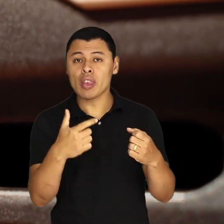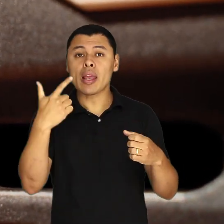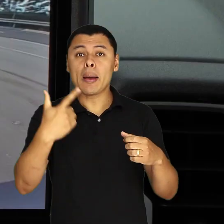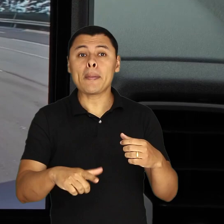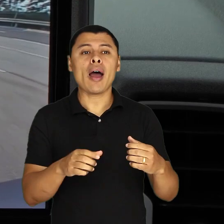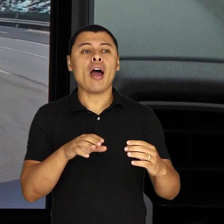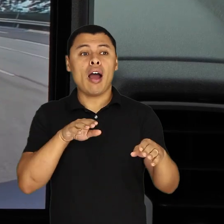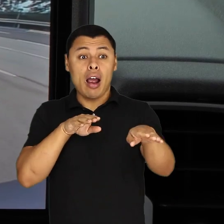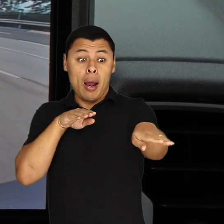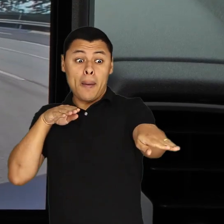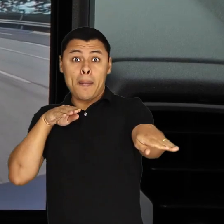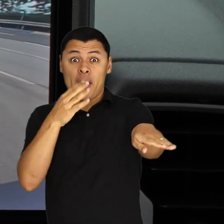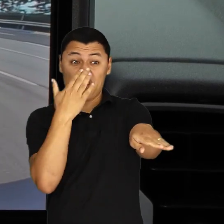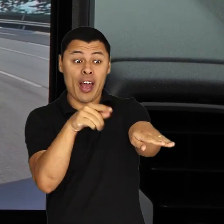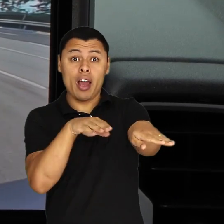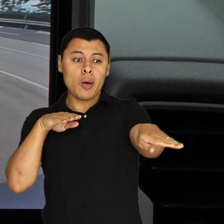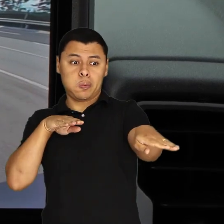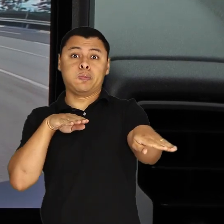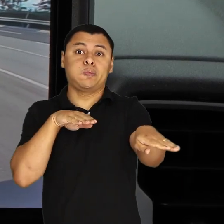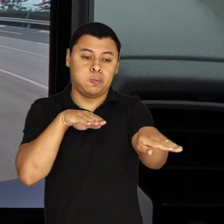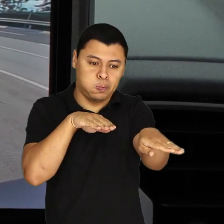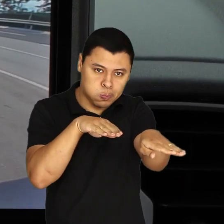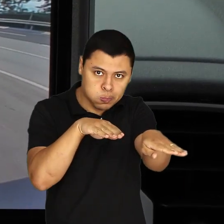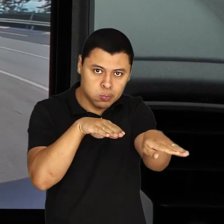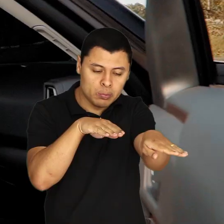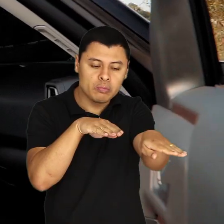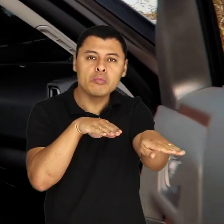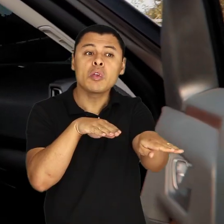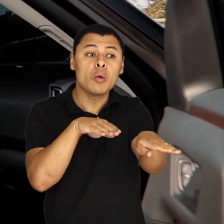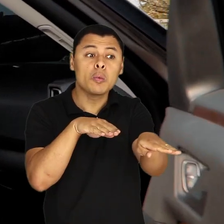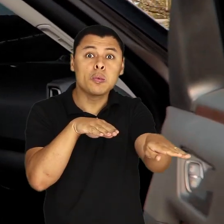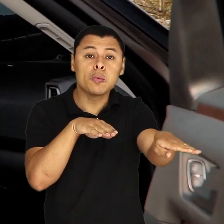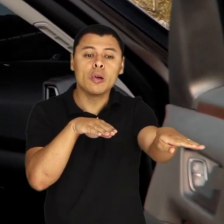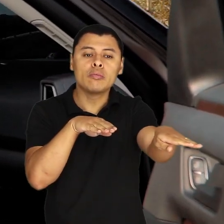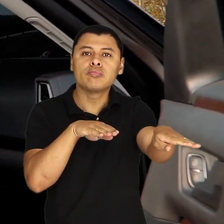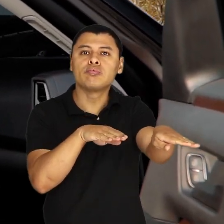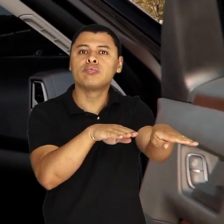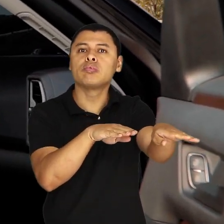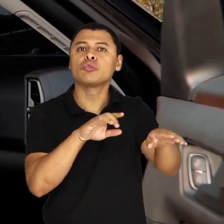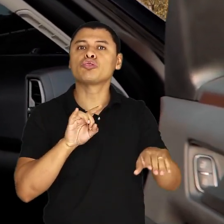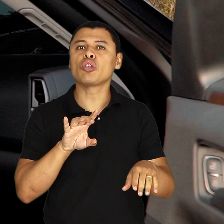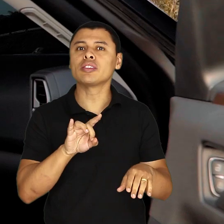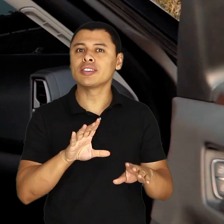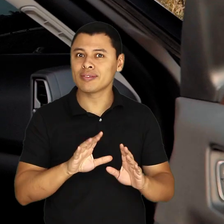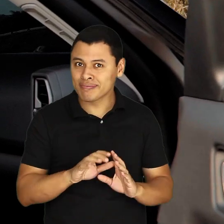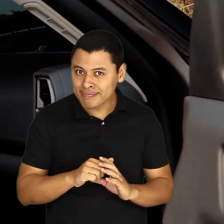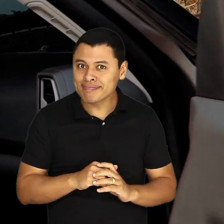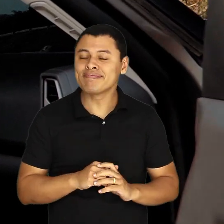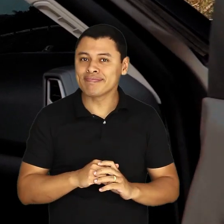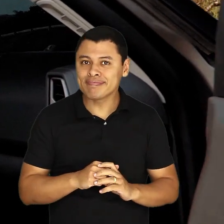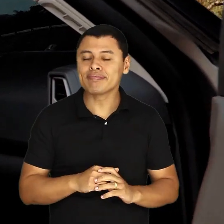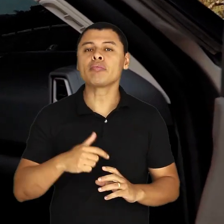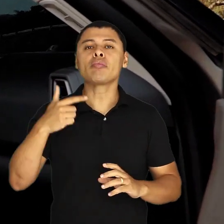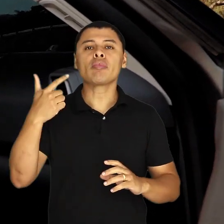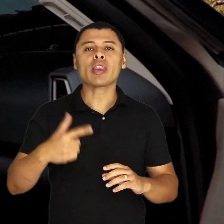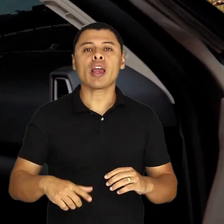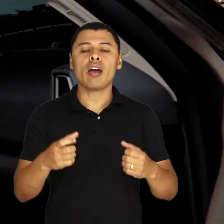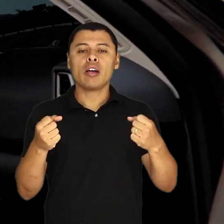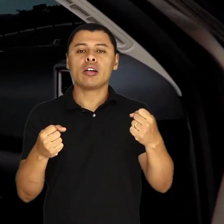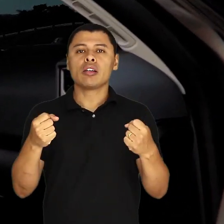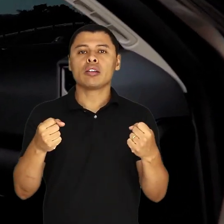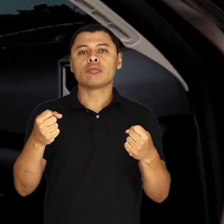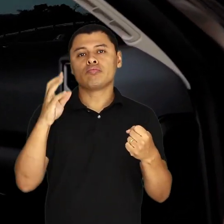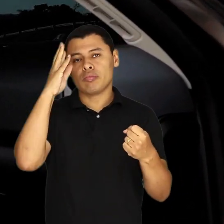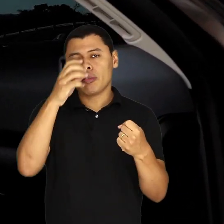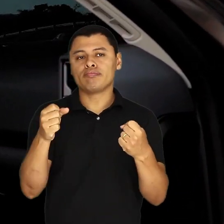off-road, controle de velocidade de cruzeiro adaptativo com um stop and go, ou seja, no congestionamento ele para e volta a andar, sistema de